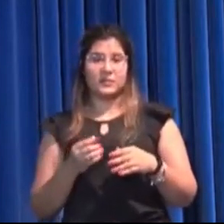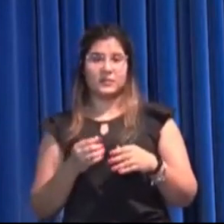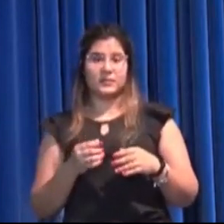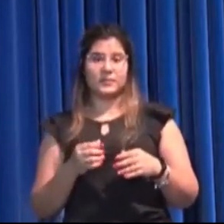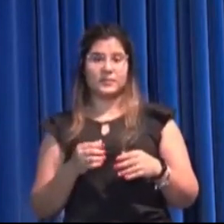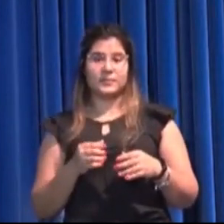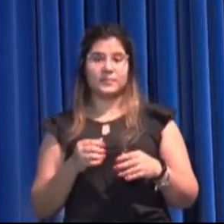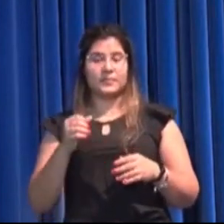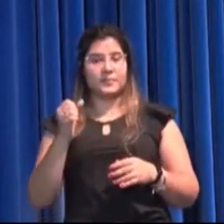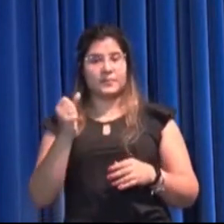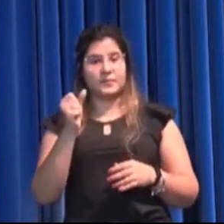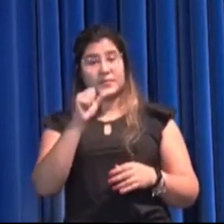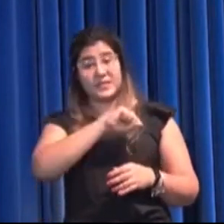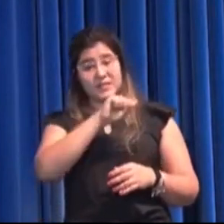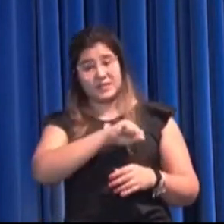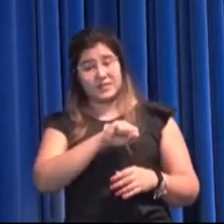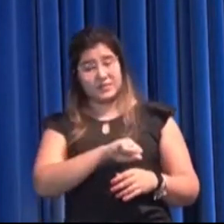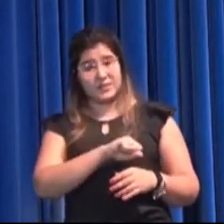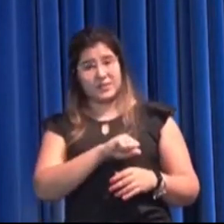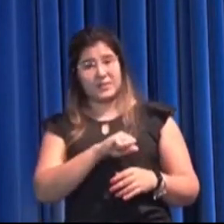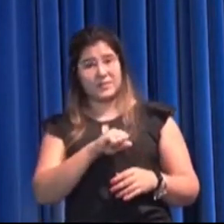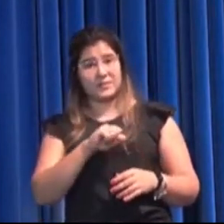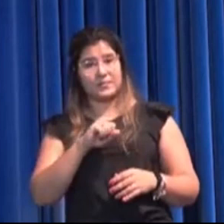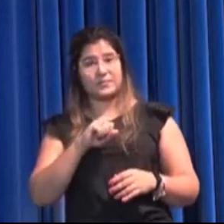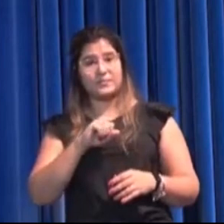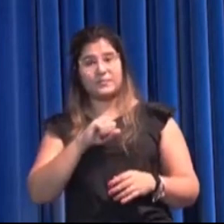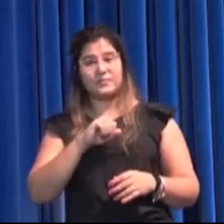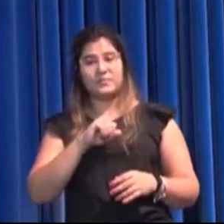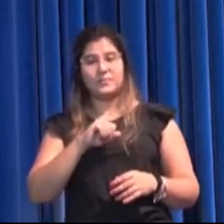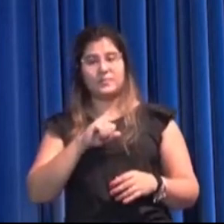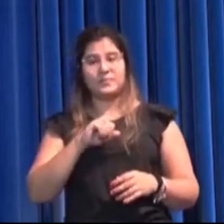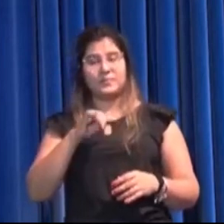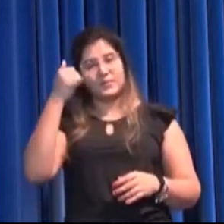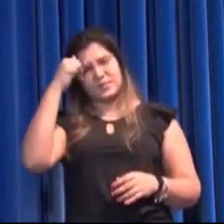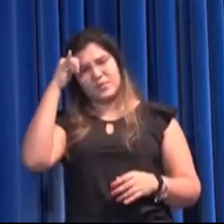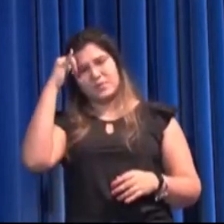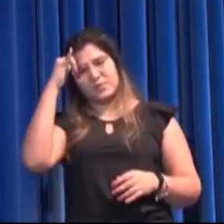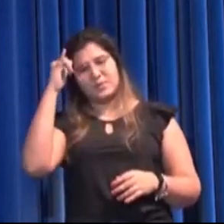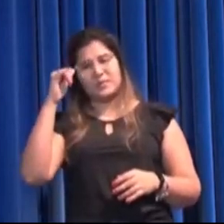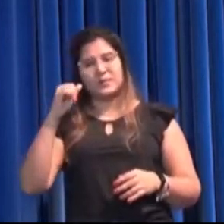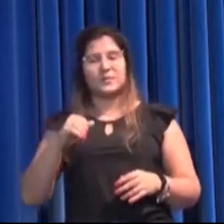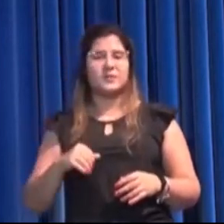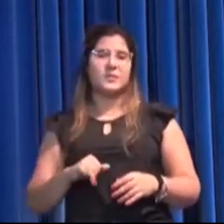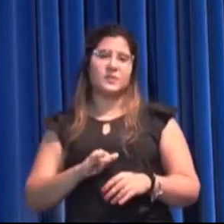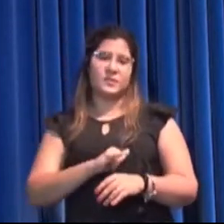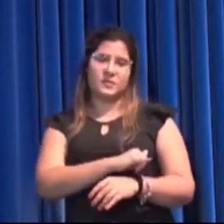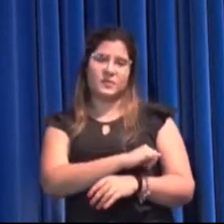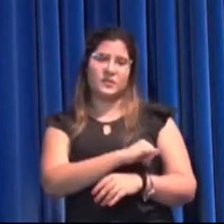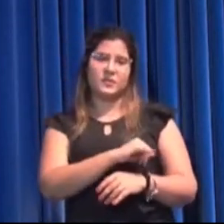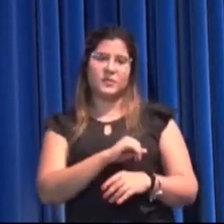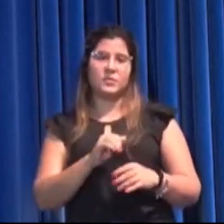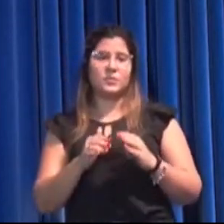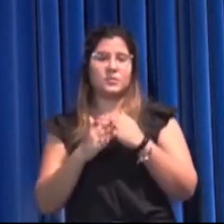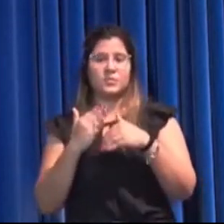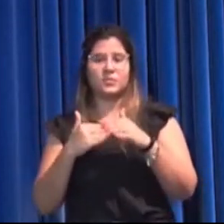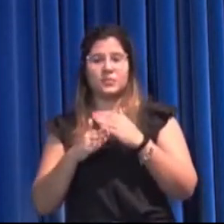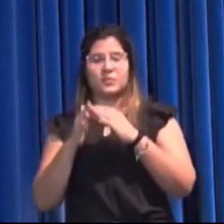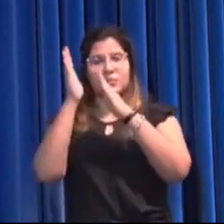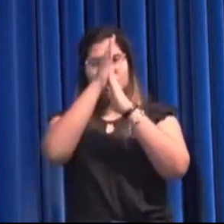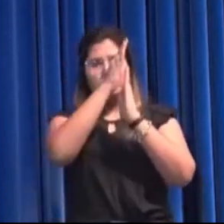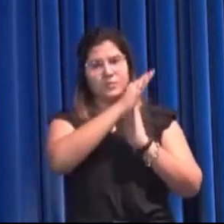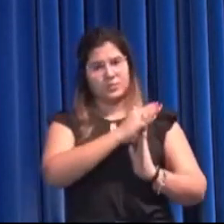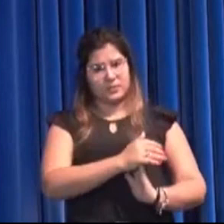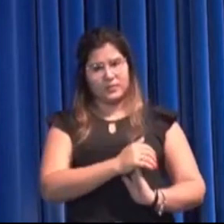quantidade. Está no verso 6 do capítulo 5. E eis que quando estavam todos louvando e bendizendo ao Senhor, porque era bom e a